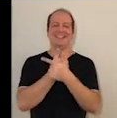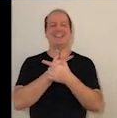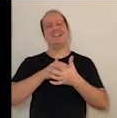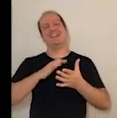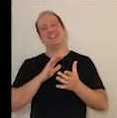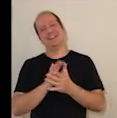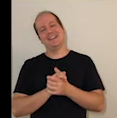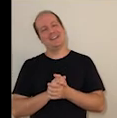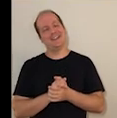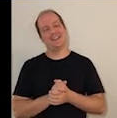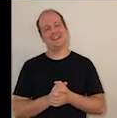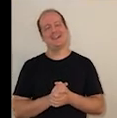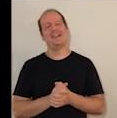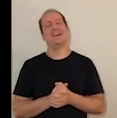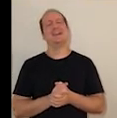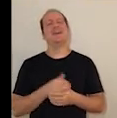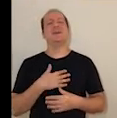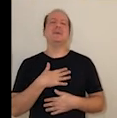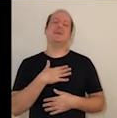Mosca!